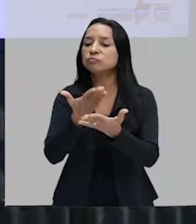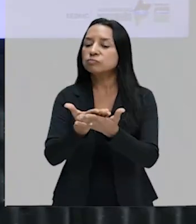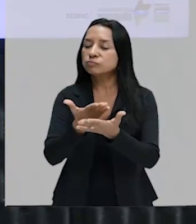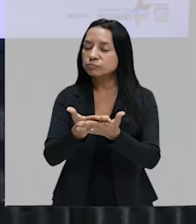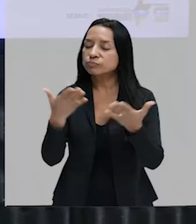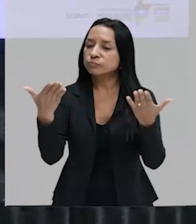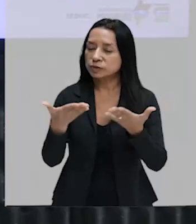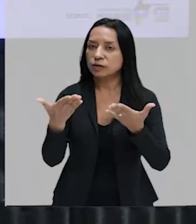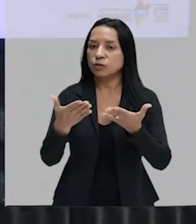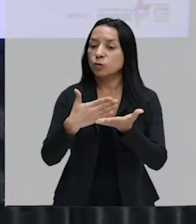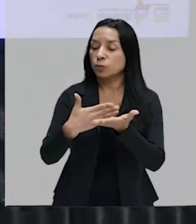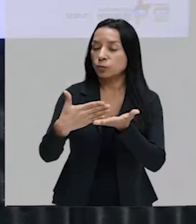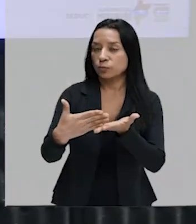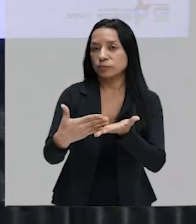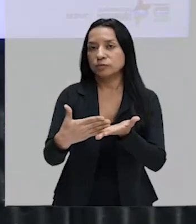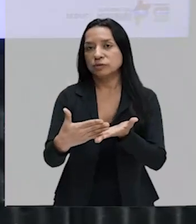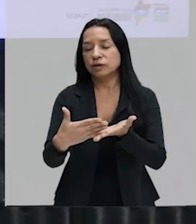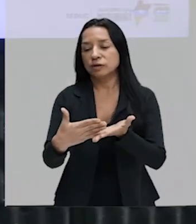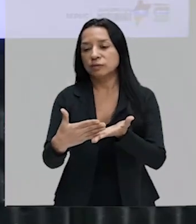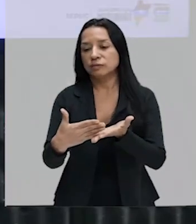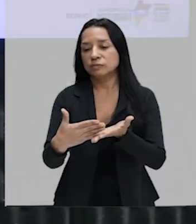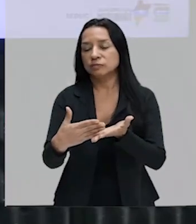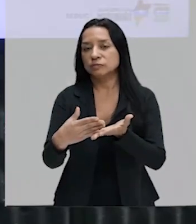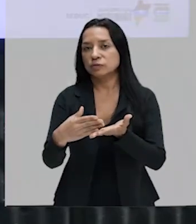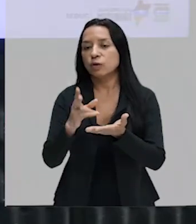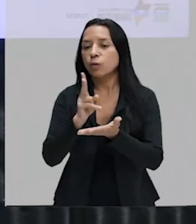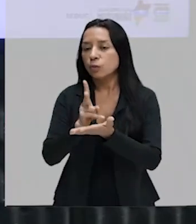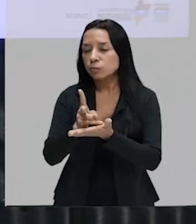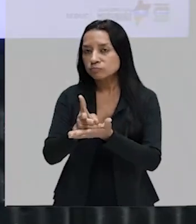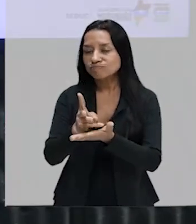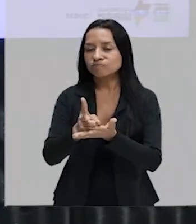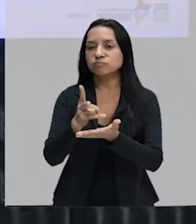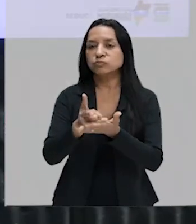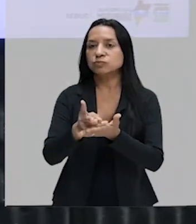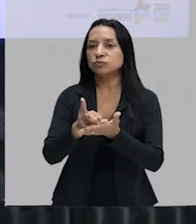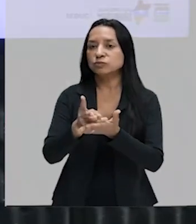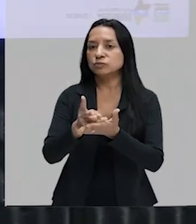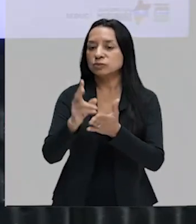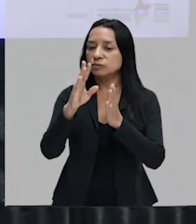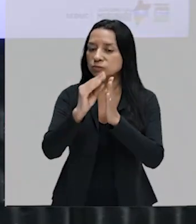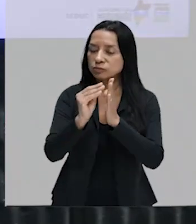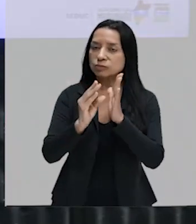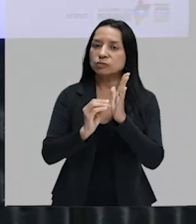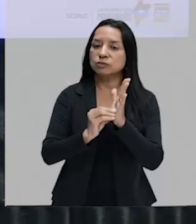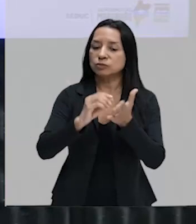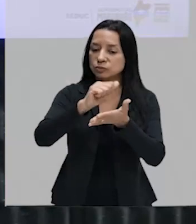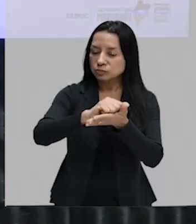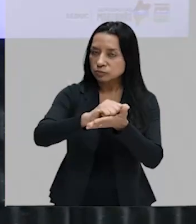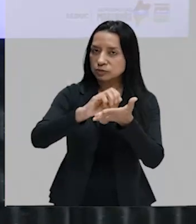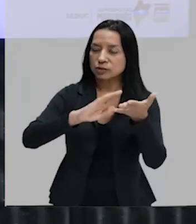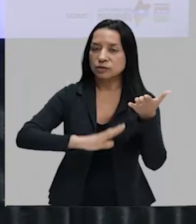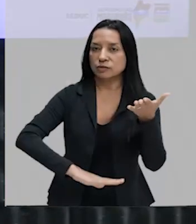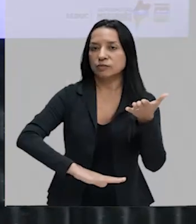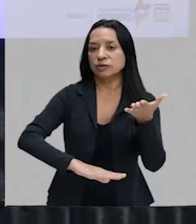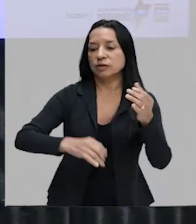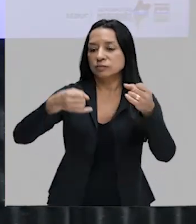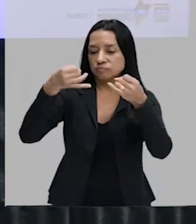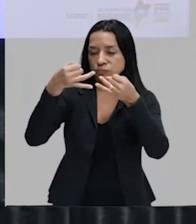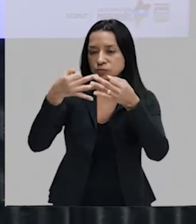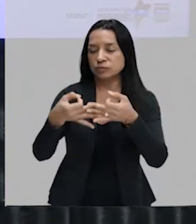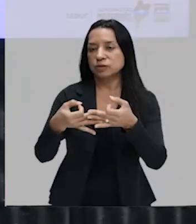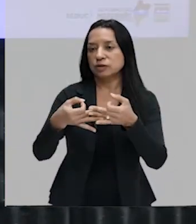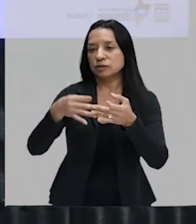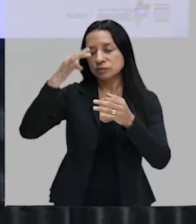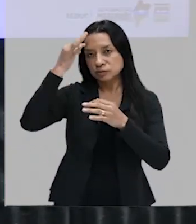que vamos iniciar agora, nós estaremos dando continuidade ao bloco de exercícios comentados sobre teoria